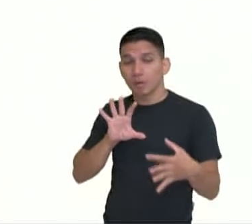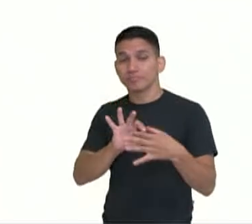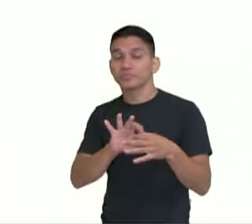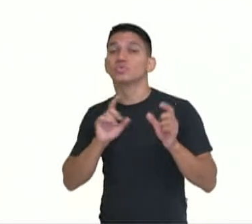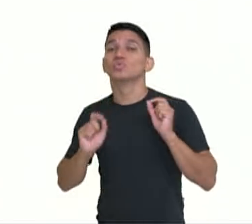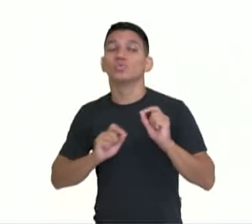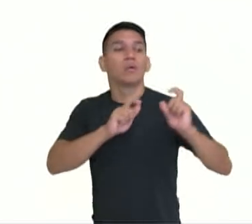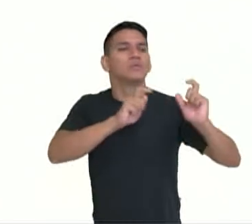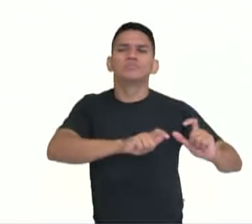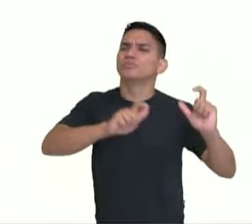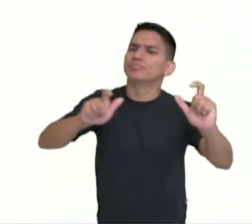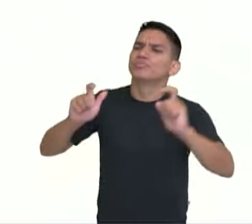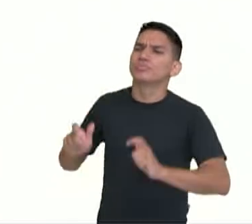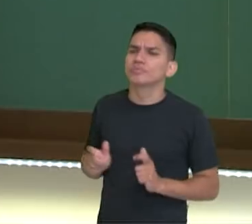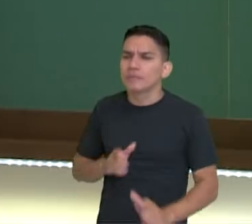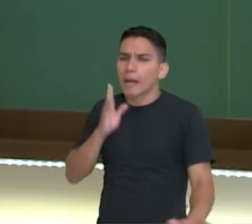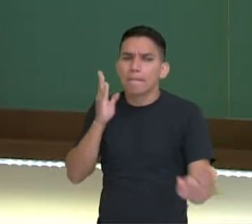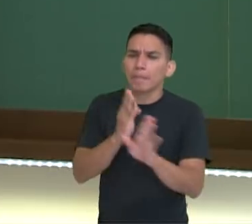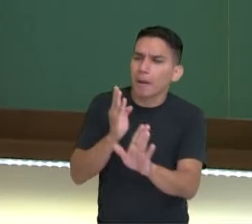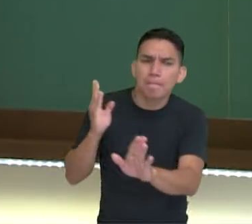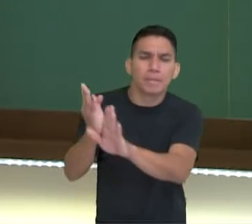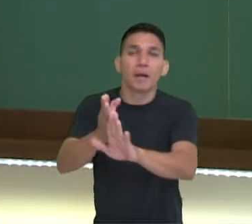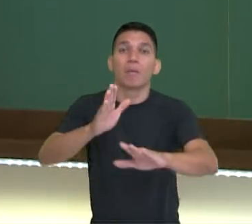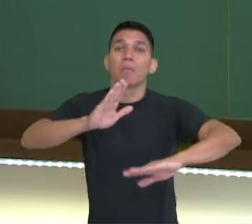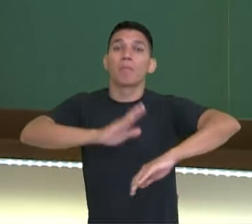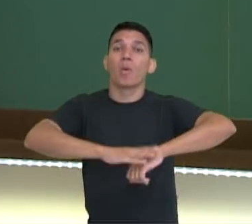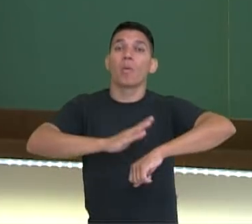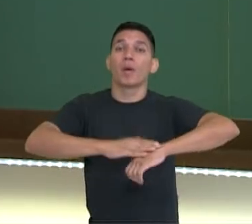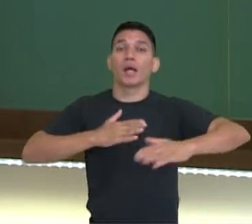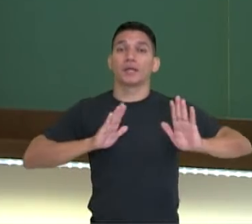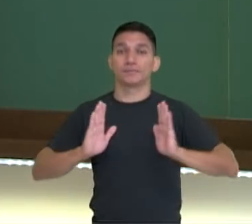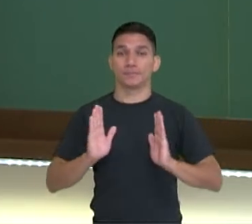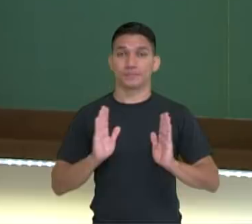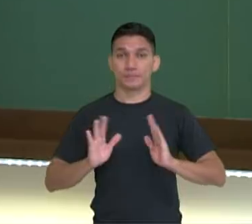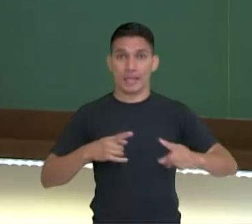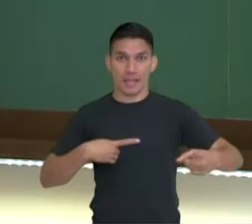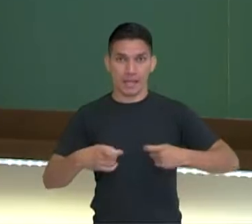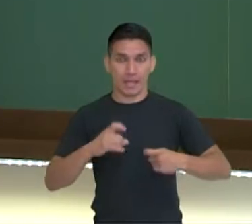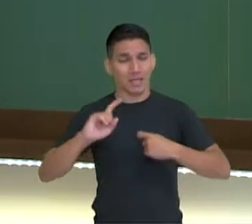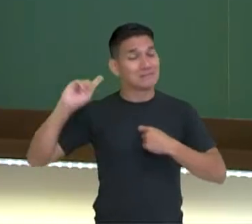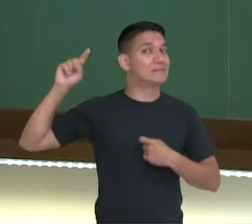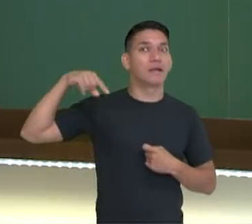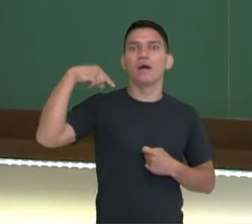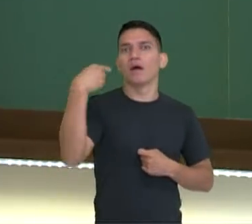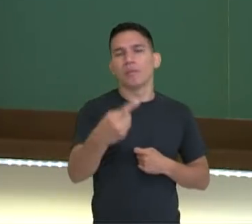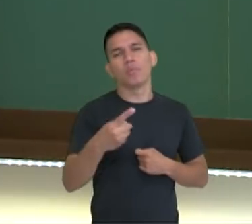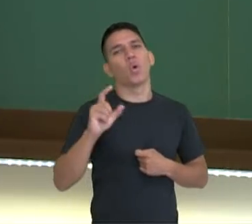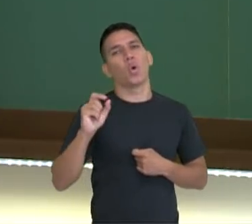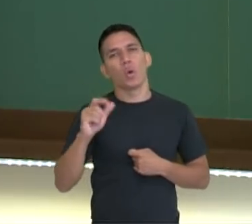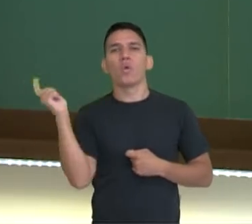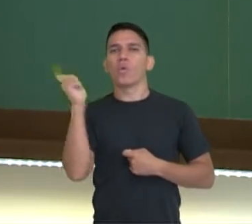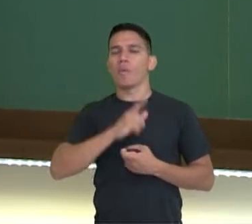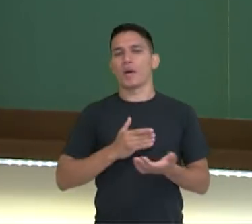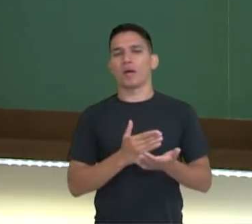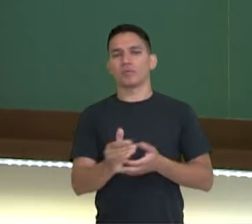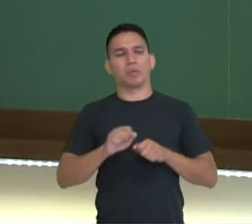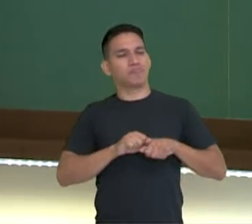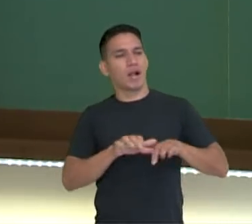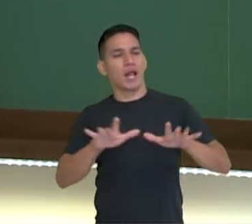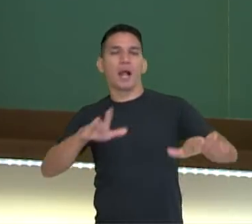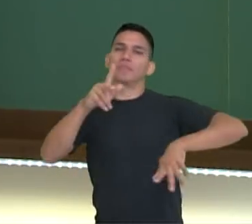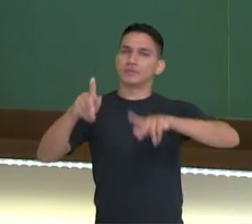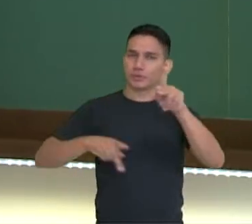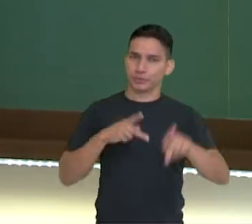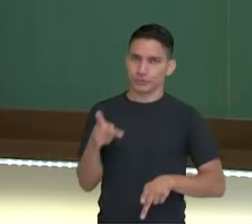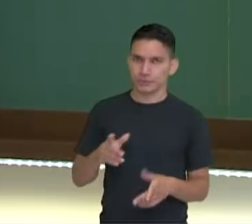localizar pontos específicos em períodos de guerra. E depois, mais tarde, é que ele passa a ser usado por toda a população. Então, é